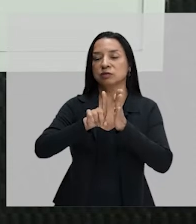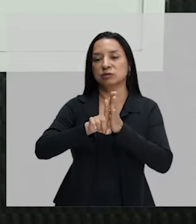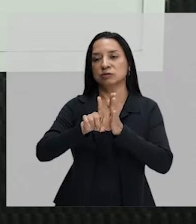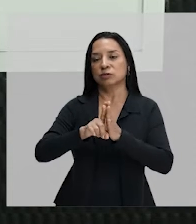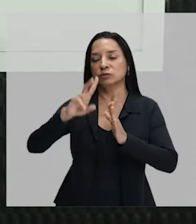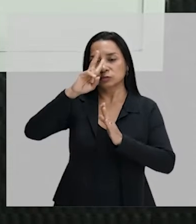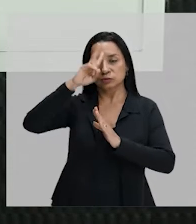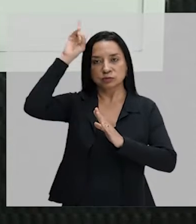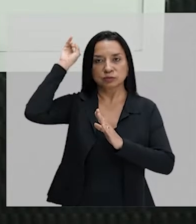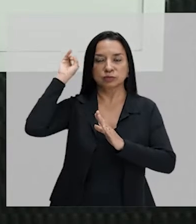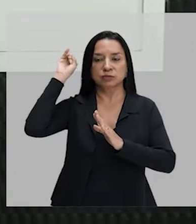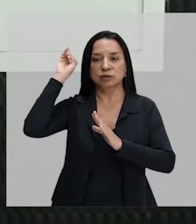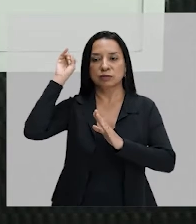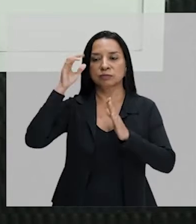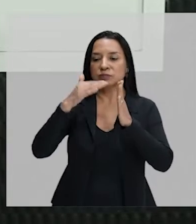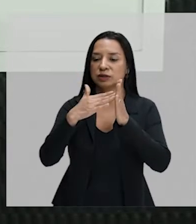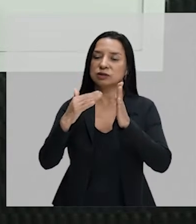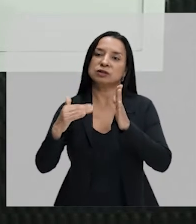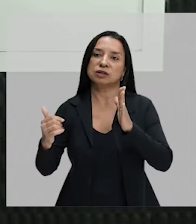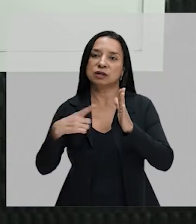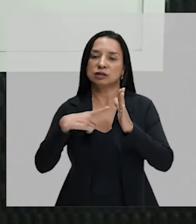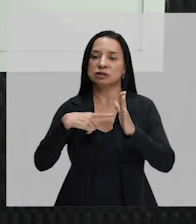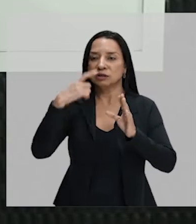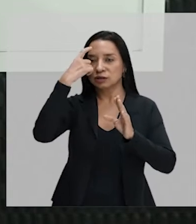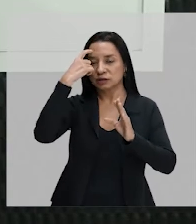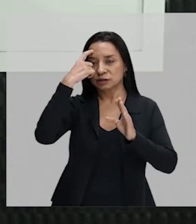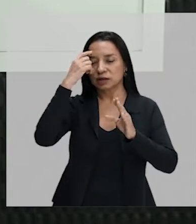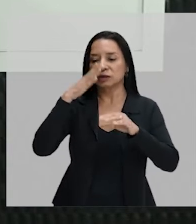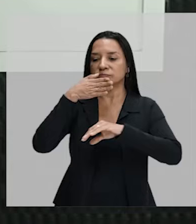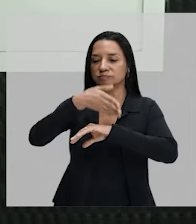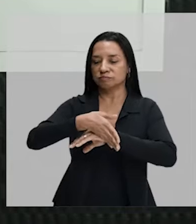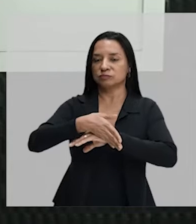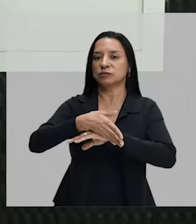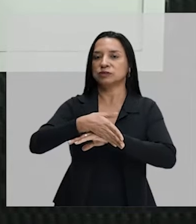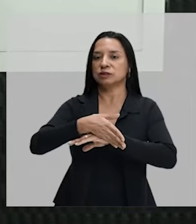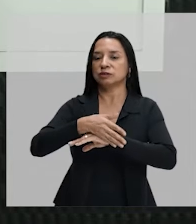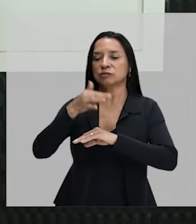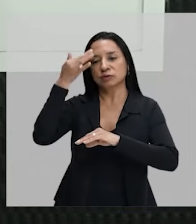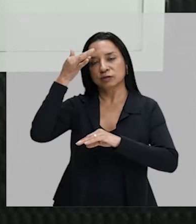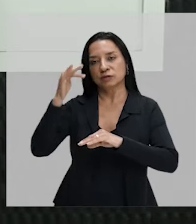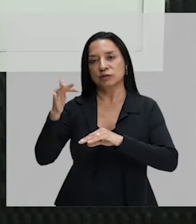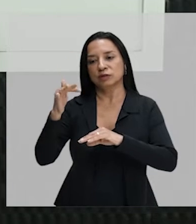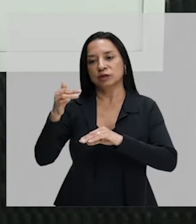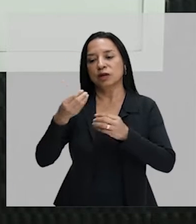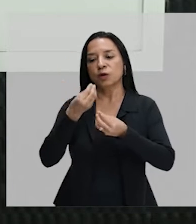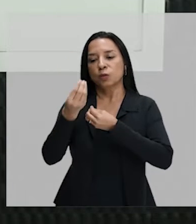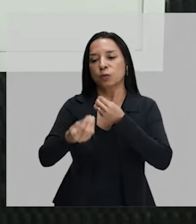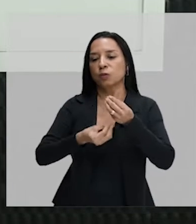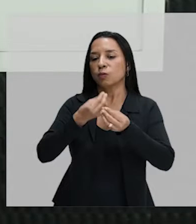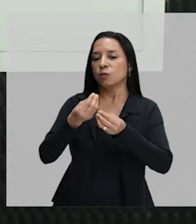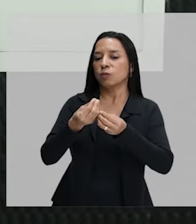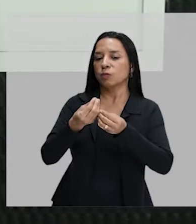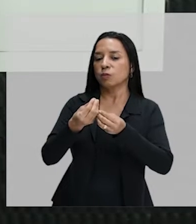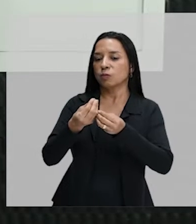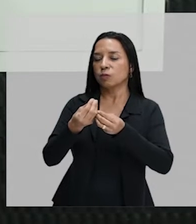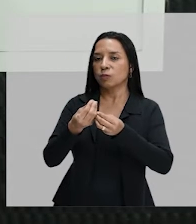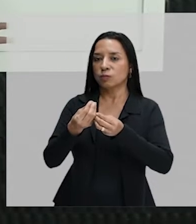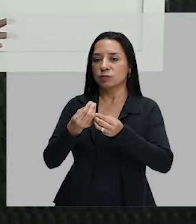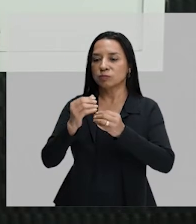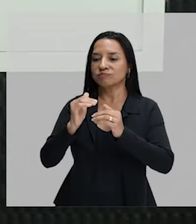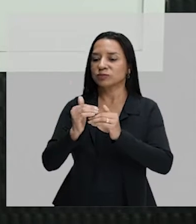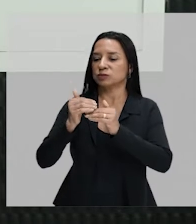vestibular. Tá? A estética, só para você ter uma ideia, hoje dentro da filosofia, é considerada como uma grande saída para a filosofia. Tá?